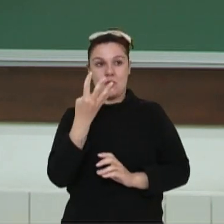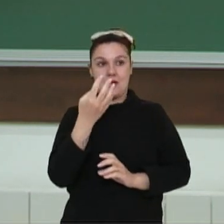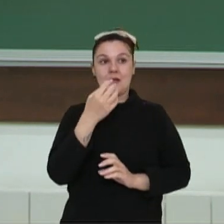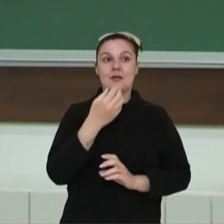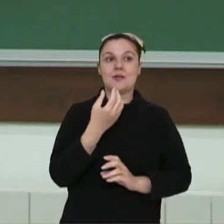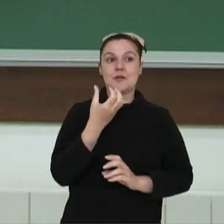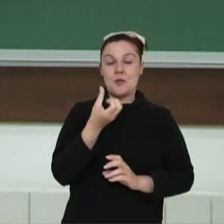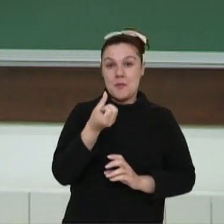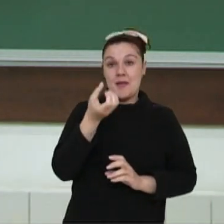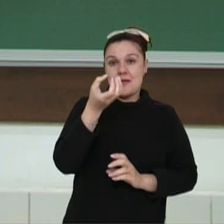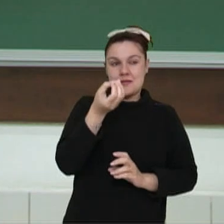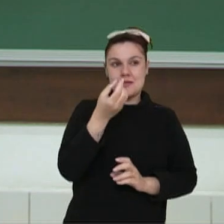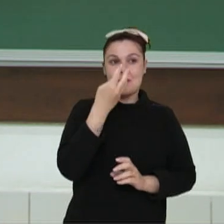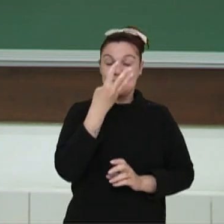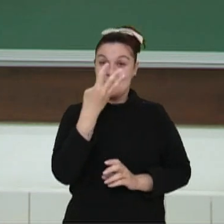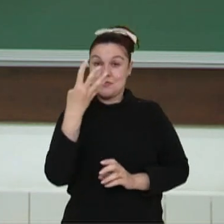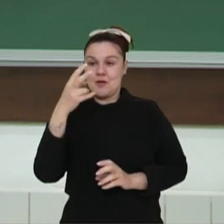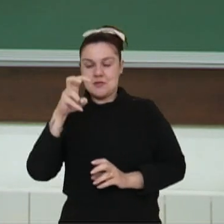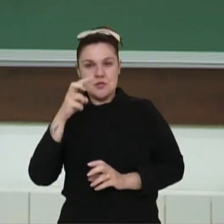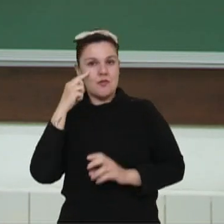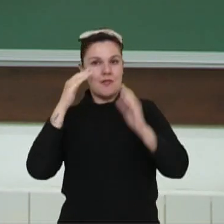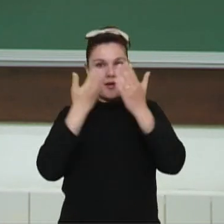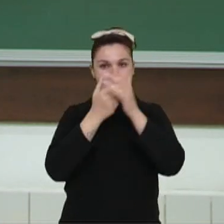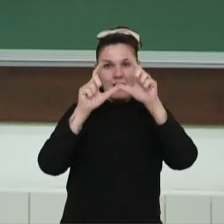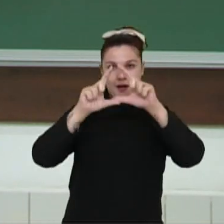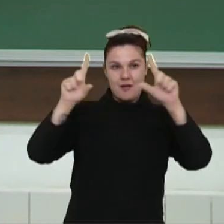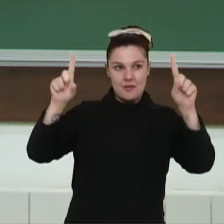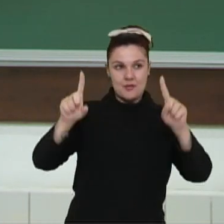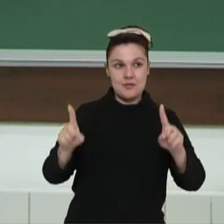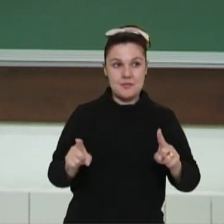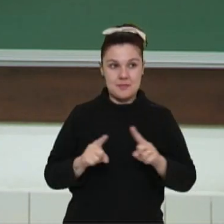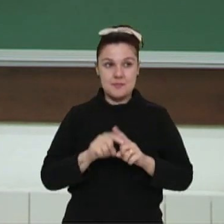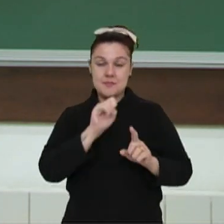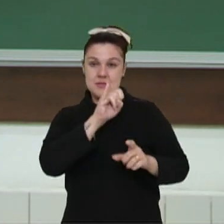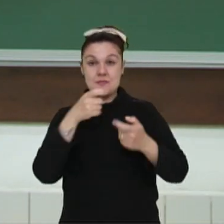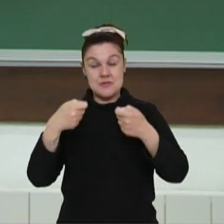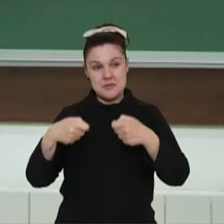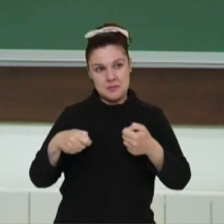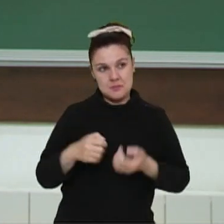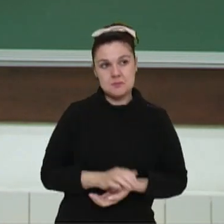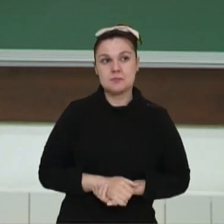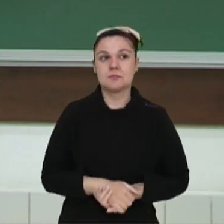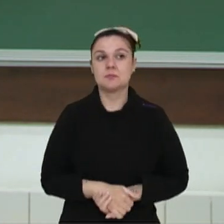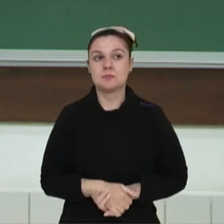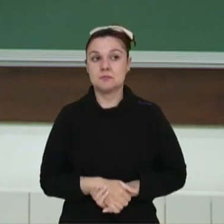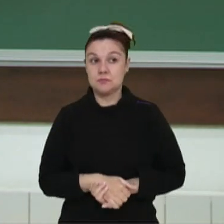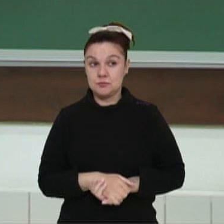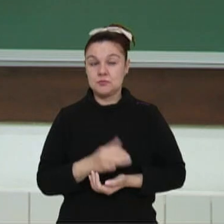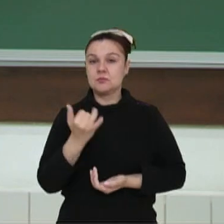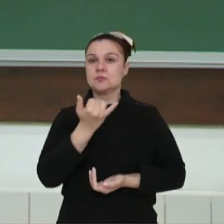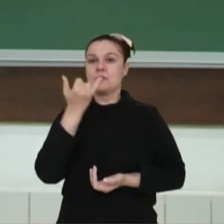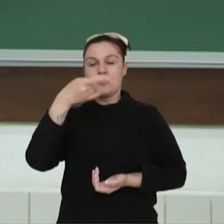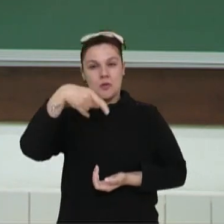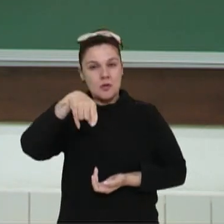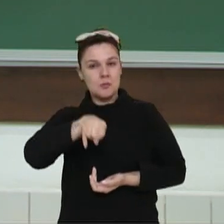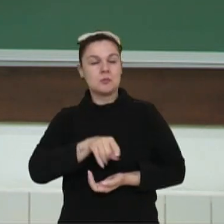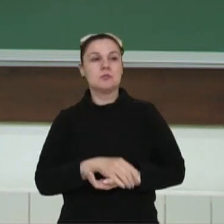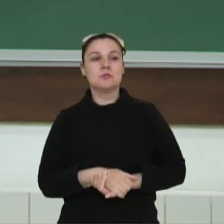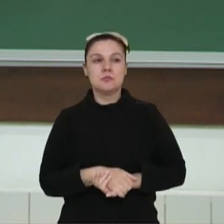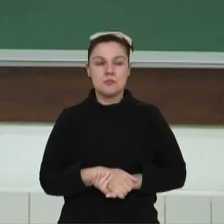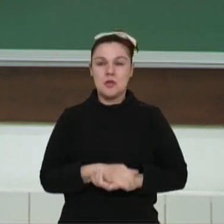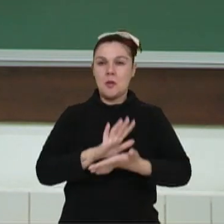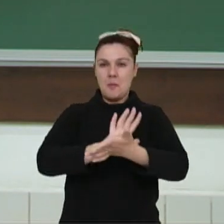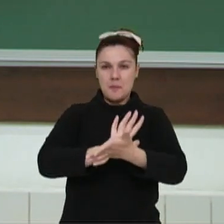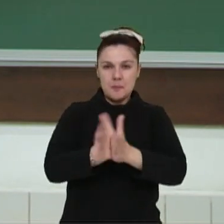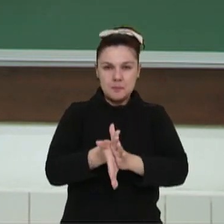345. Vai ficar aqui a aula toda para vocês anotarem quando puderem aí, porque é muito importante. Então,